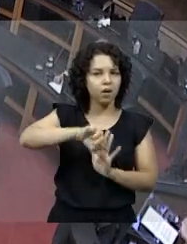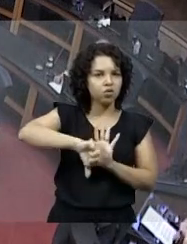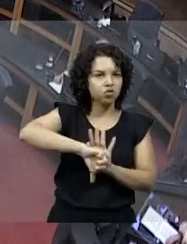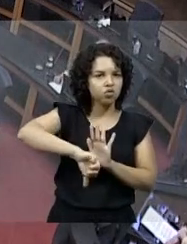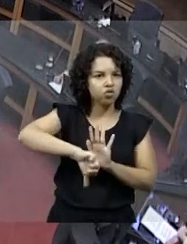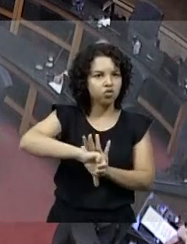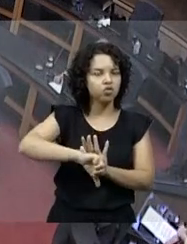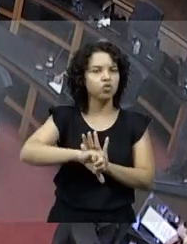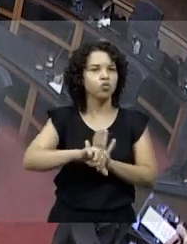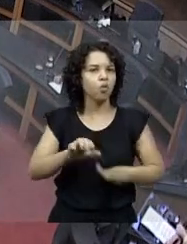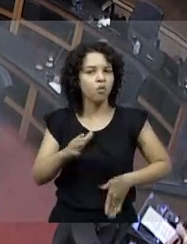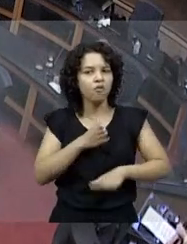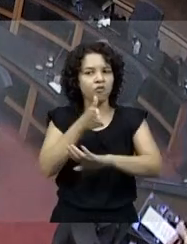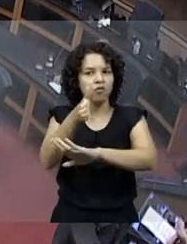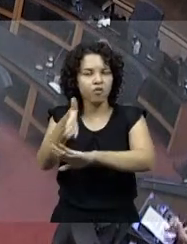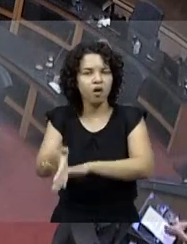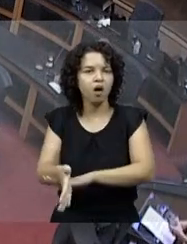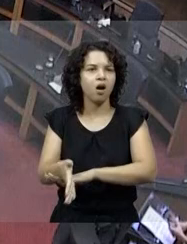o Luiz Fernando